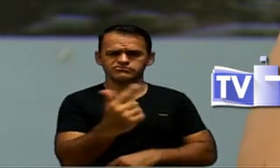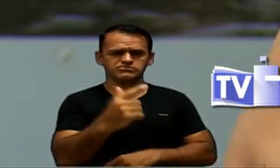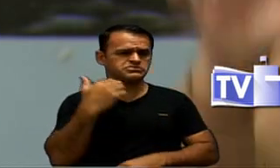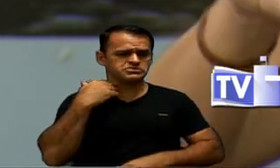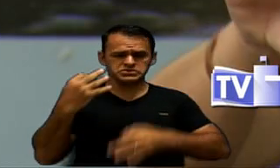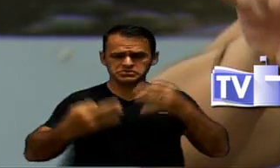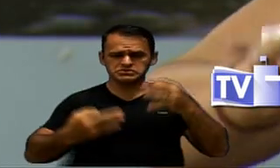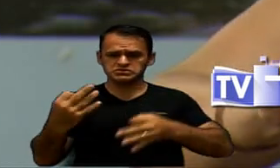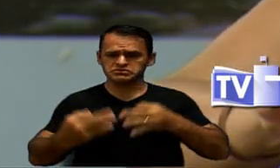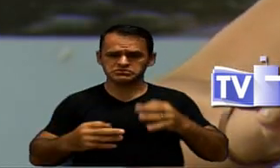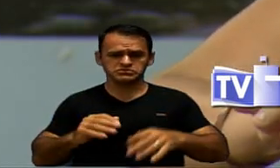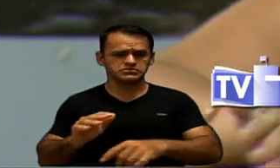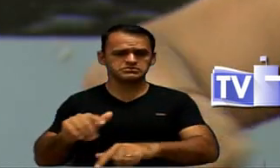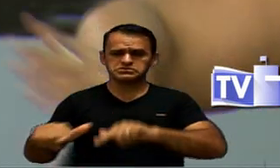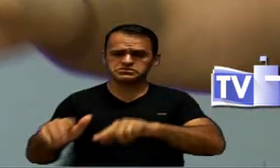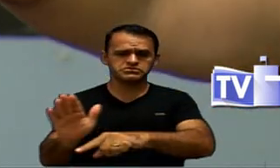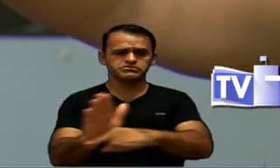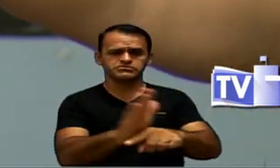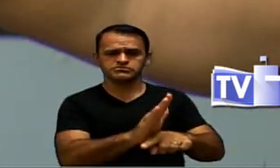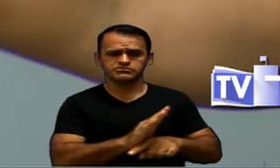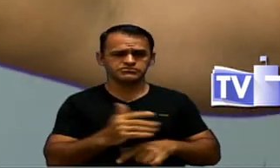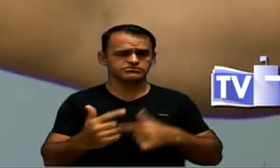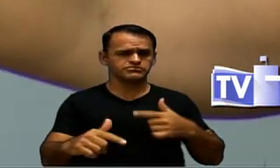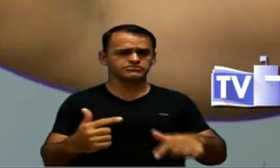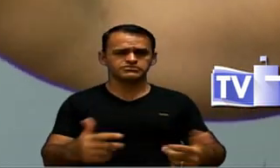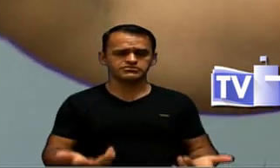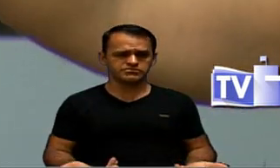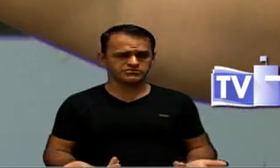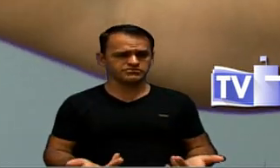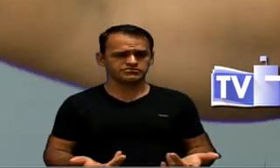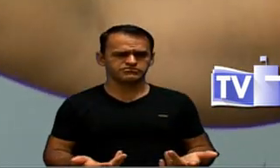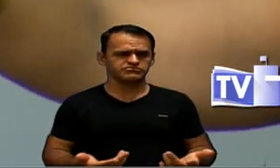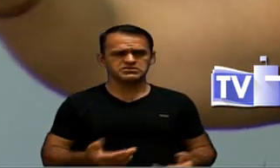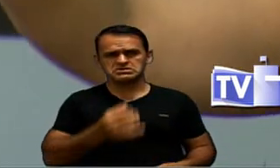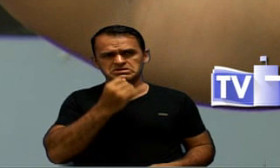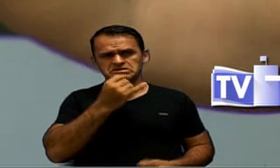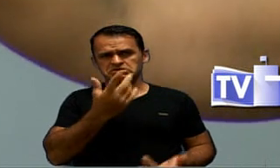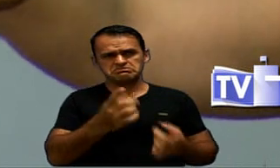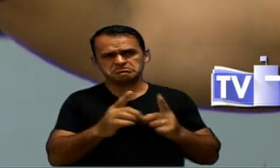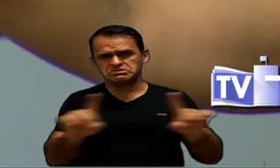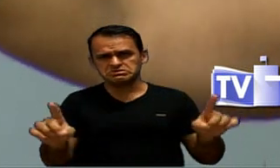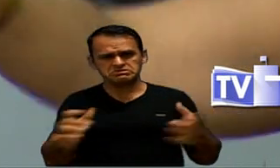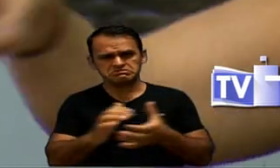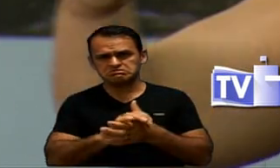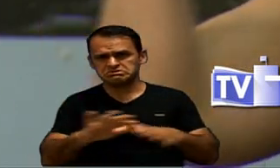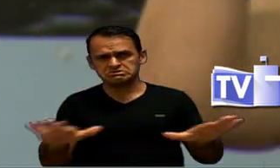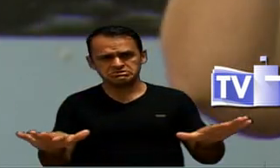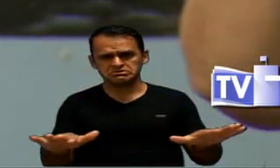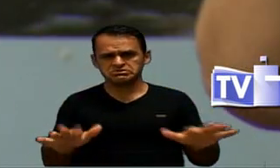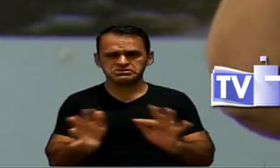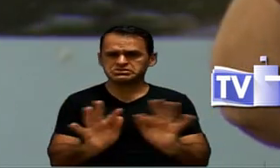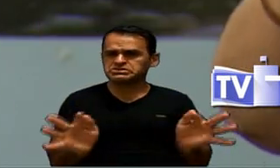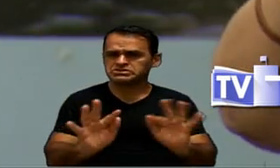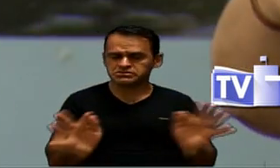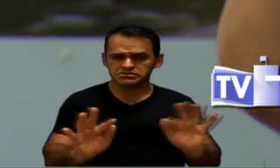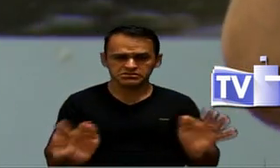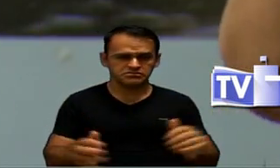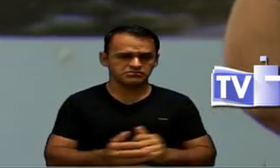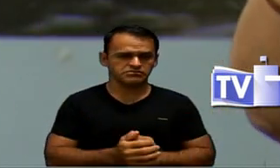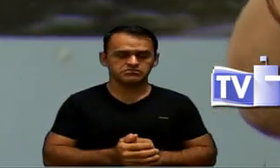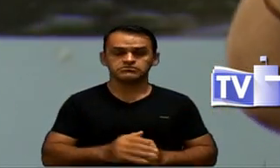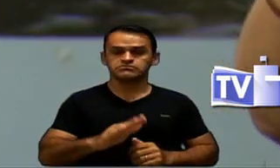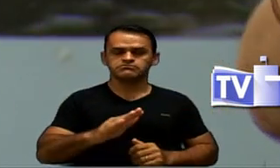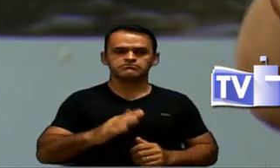juizado. Ela vai atender a vítima na parte civil, fazer o divórcio, a separação, guarda, alimentos. Mas ali,